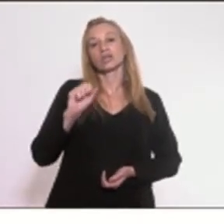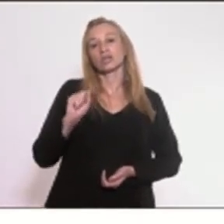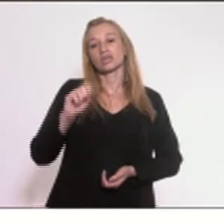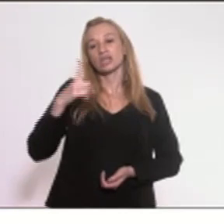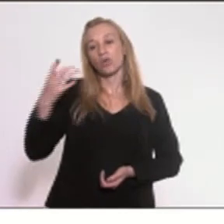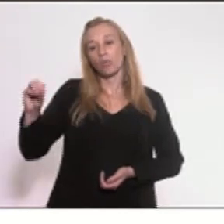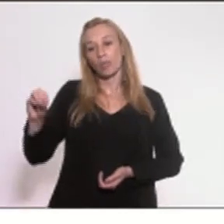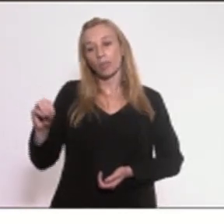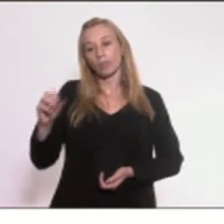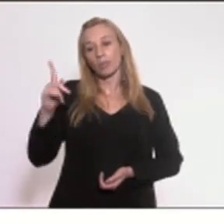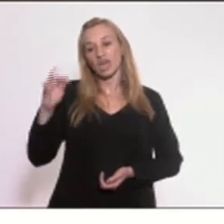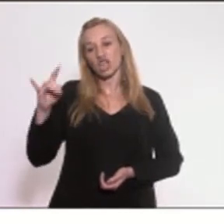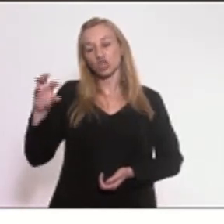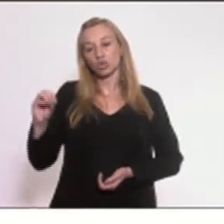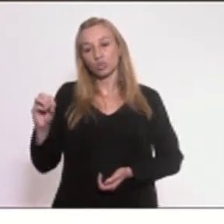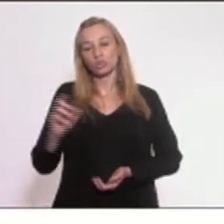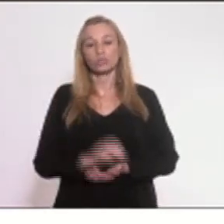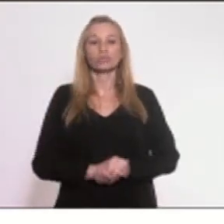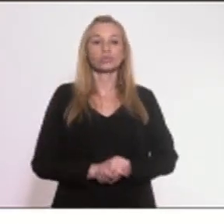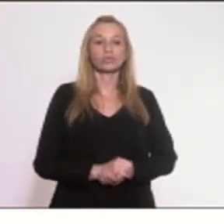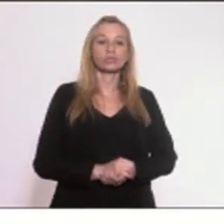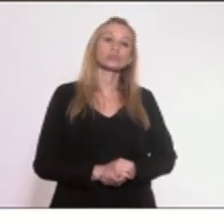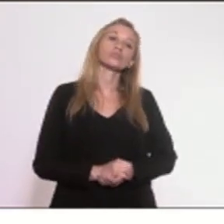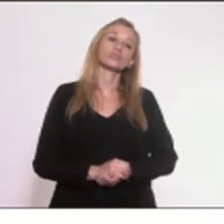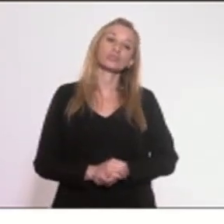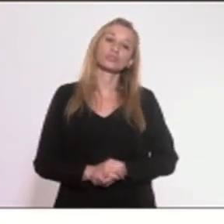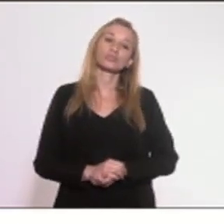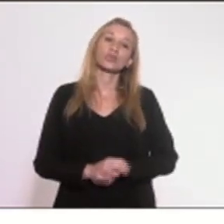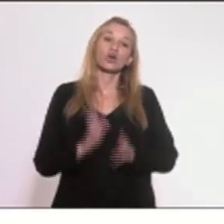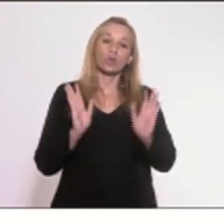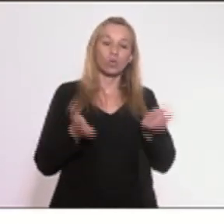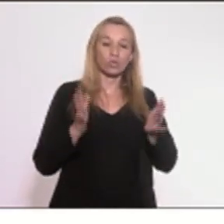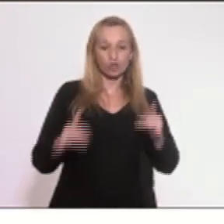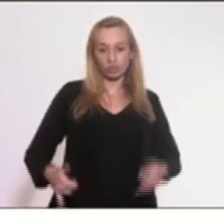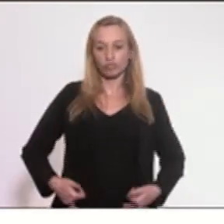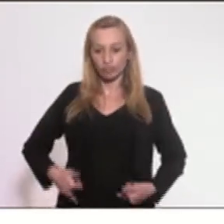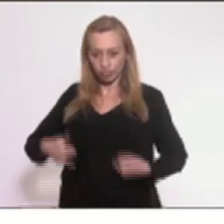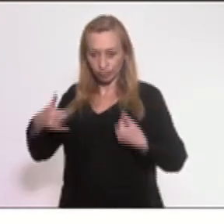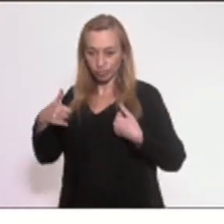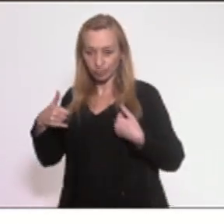Presidente, hoje, com muito orgulho, nós tivemos